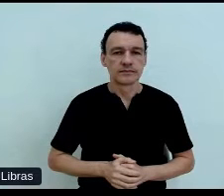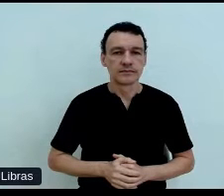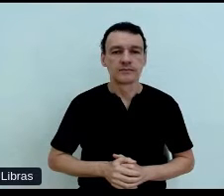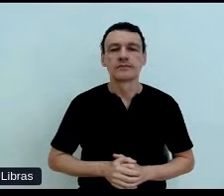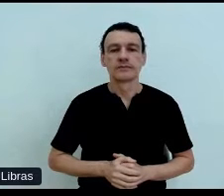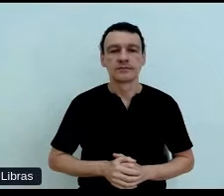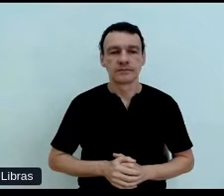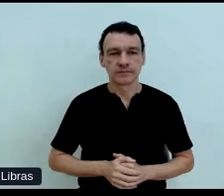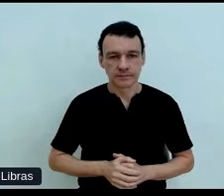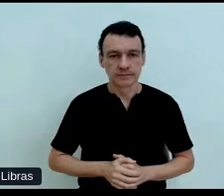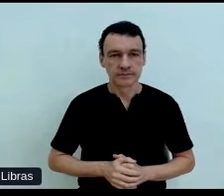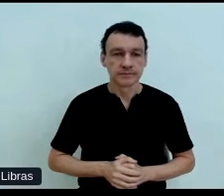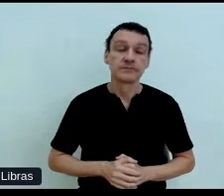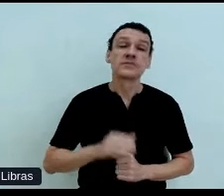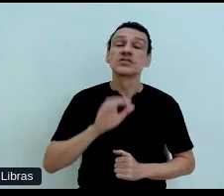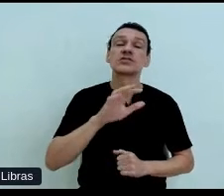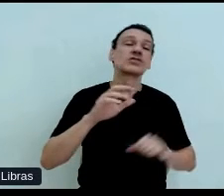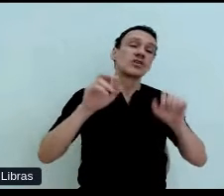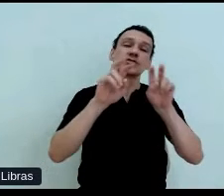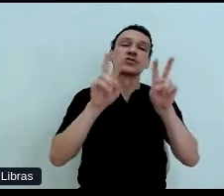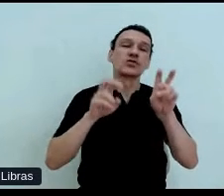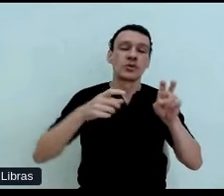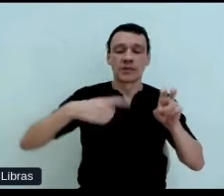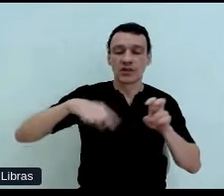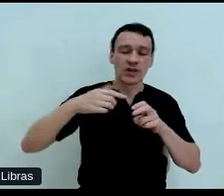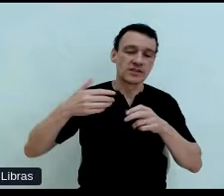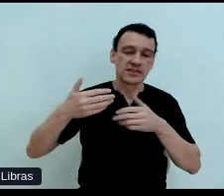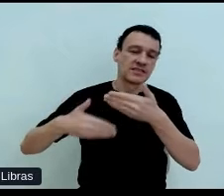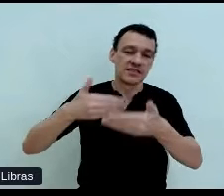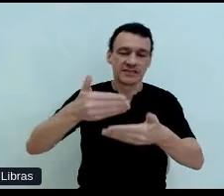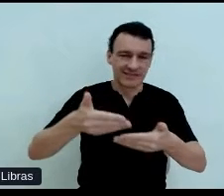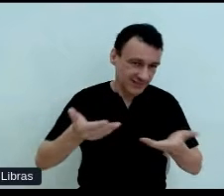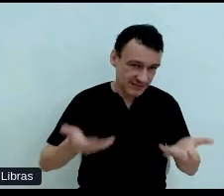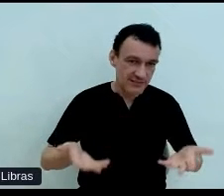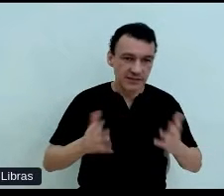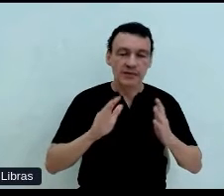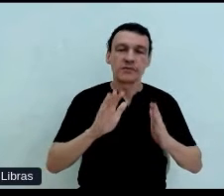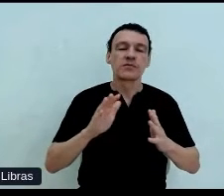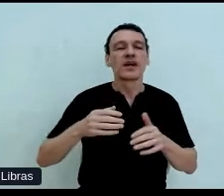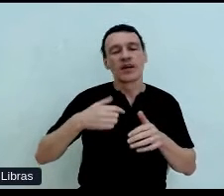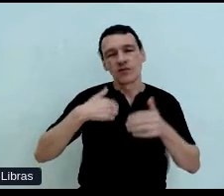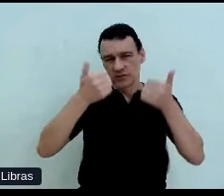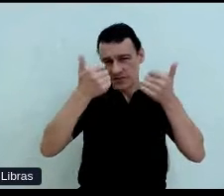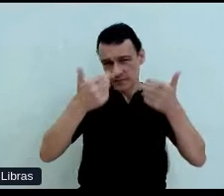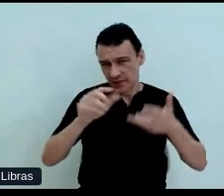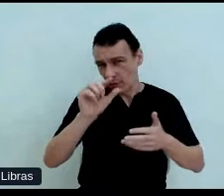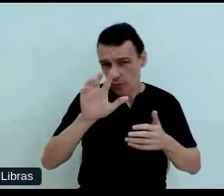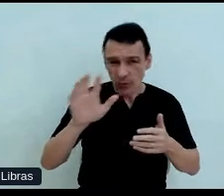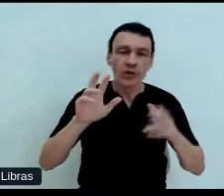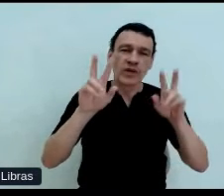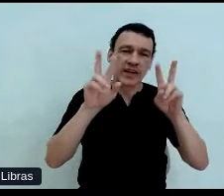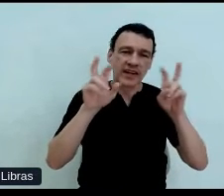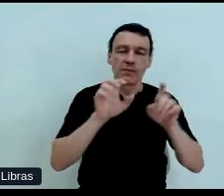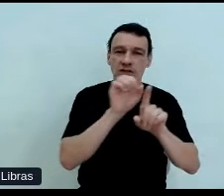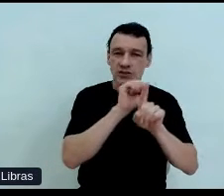sobre a nossa trajetória, a gente vai passar um pouquinho aqui na questão da sociedade,